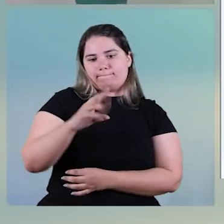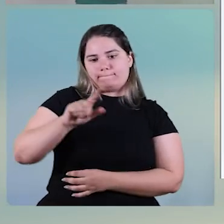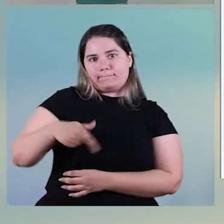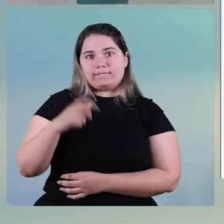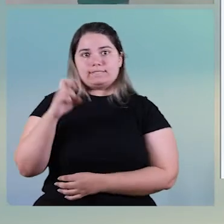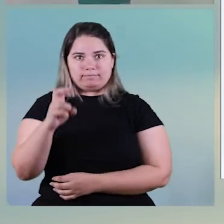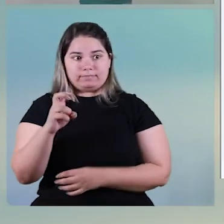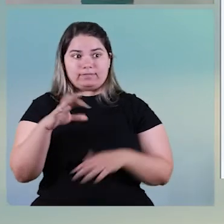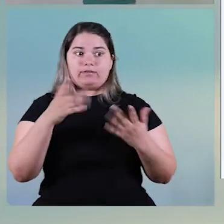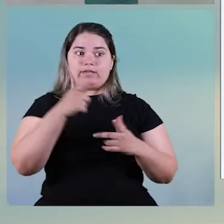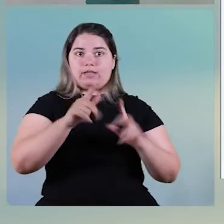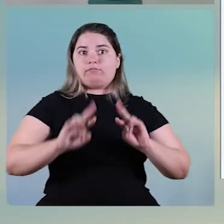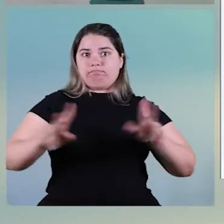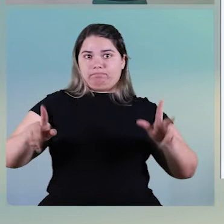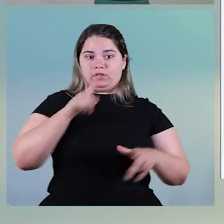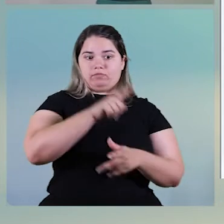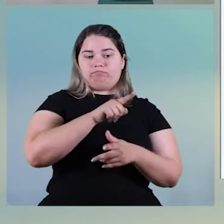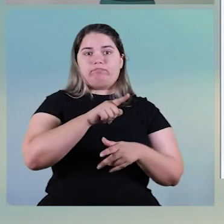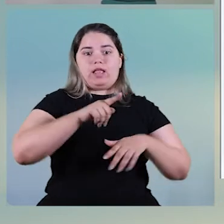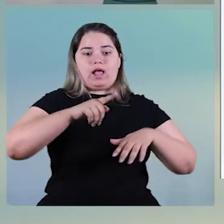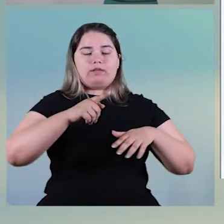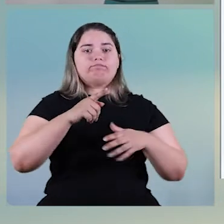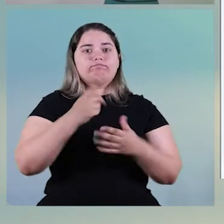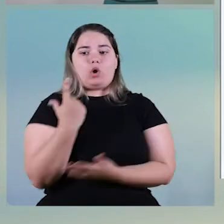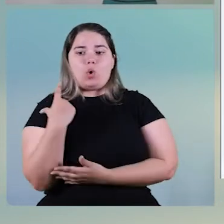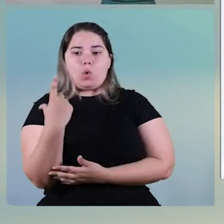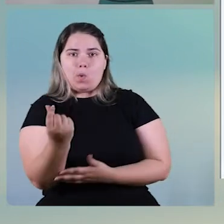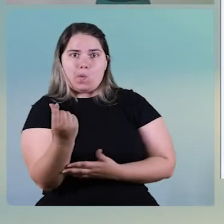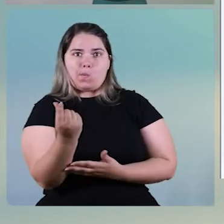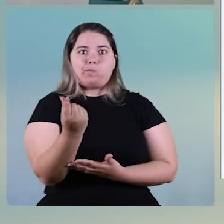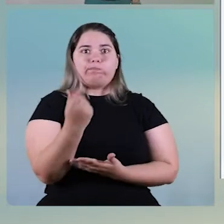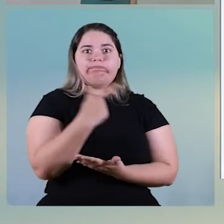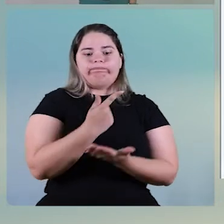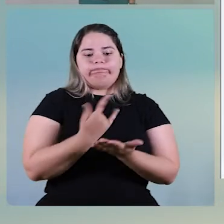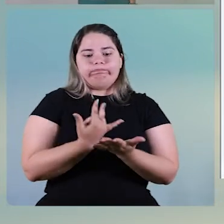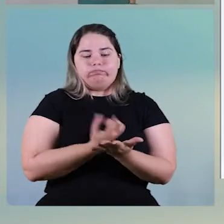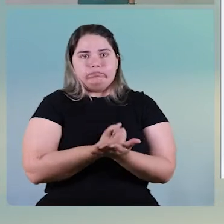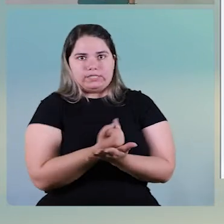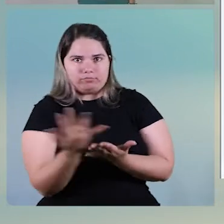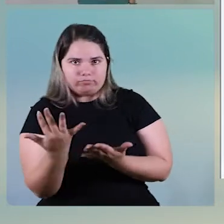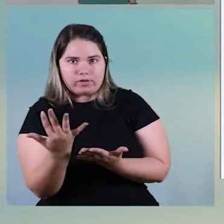velocidade vetorial média e velocidade escalar média.